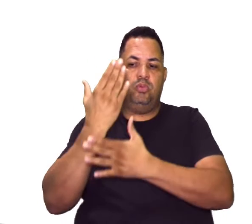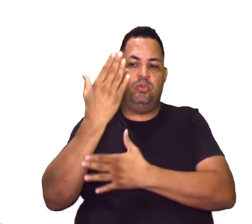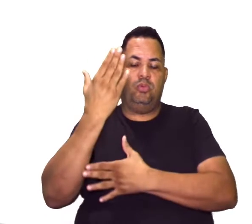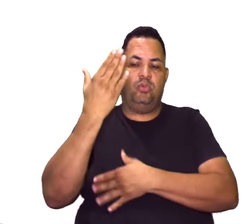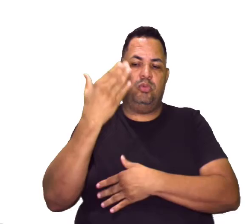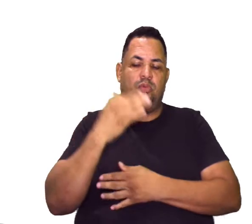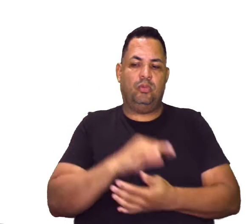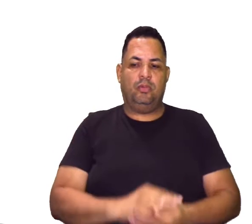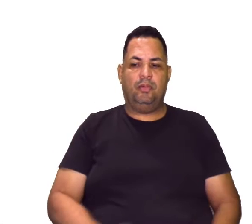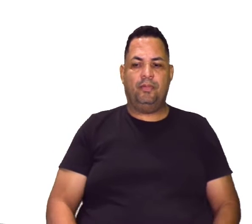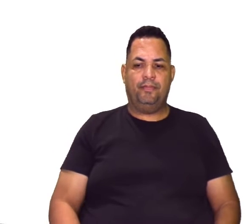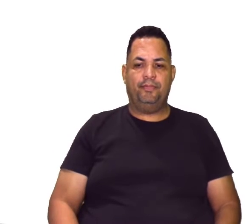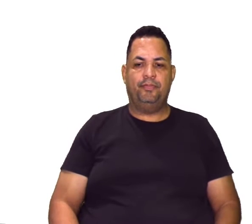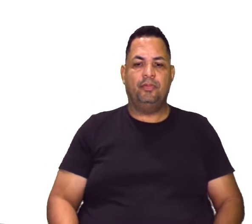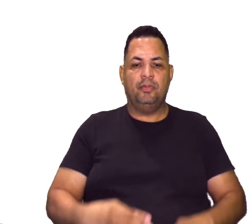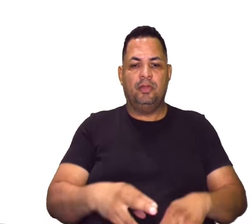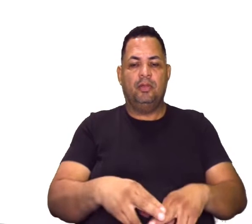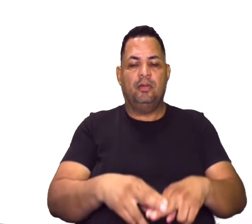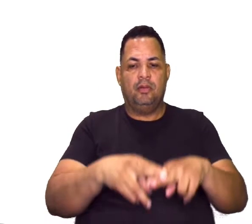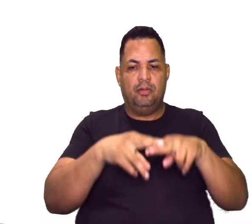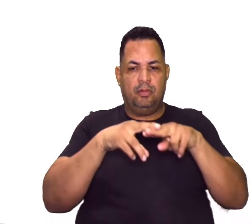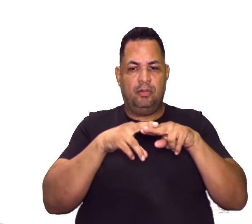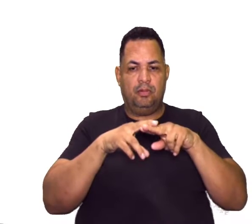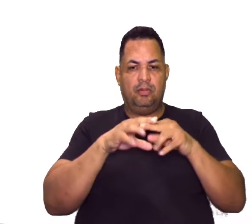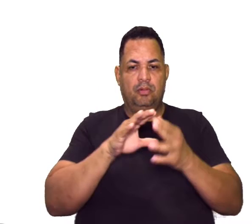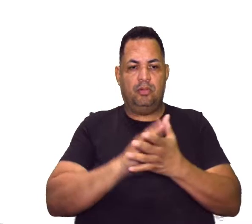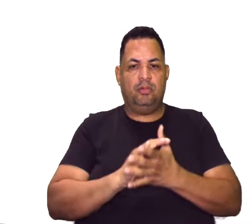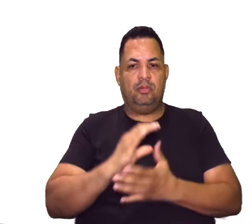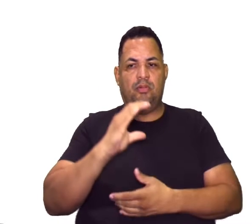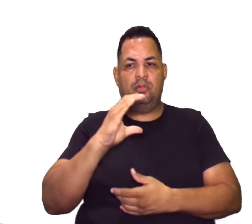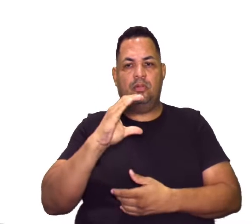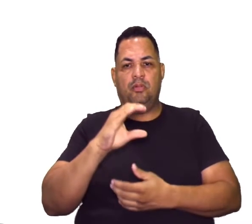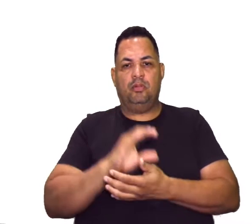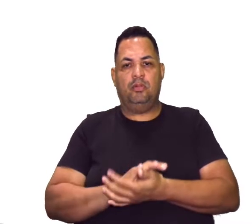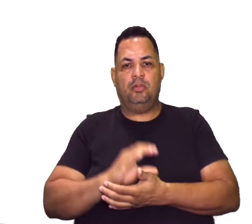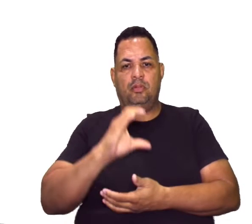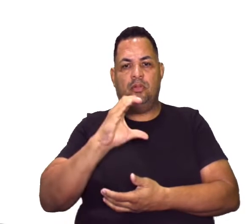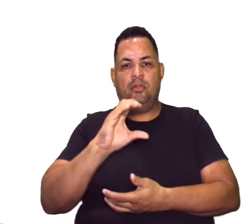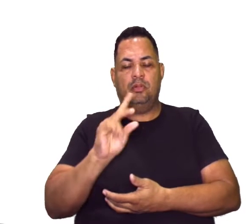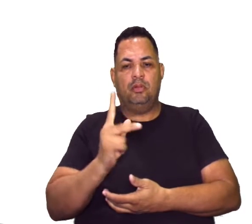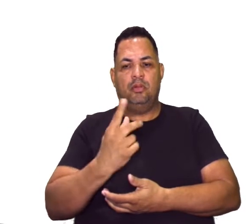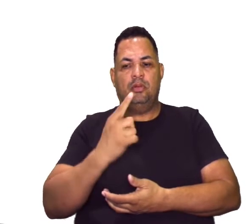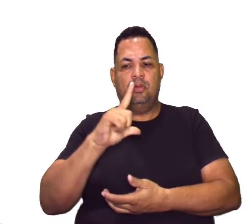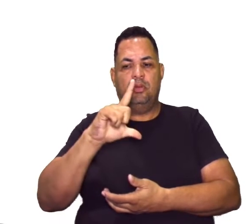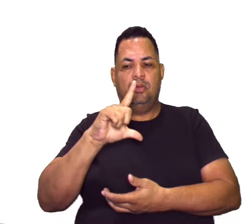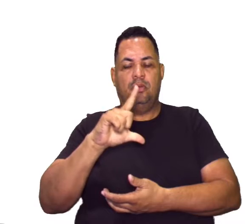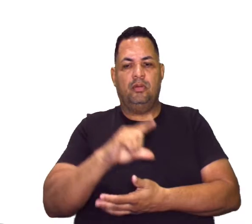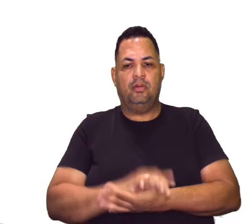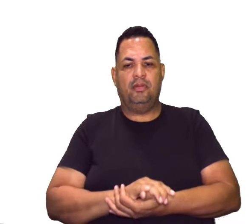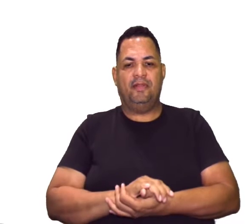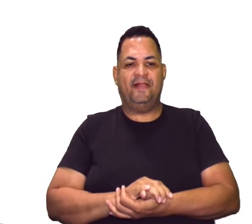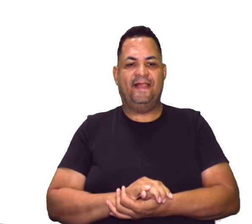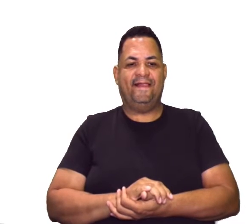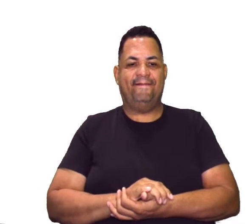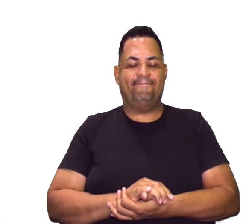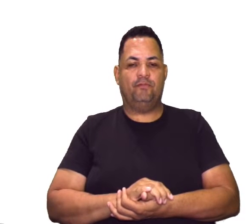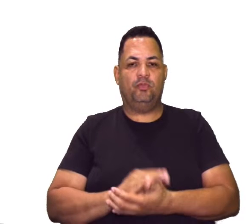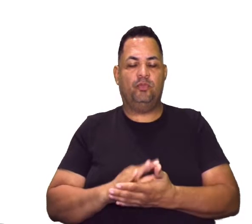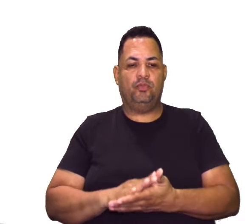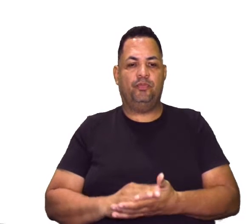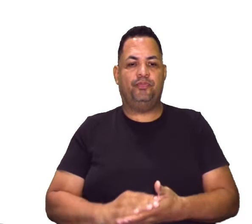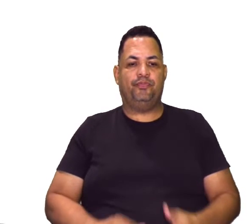no estado gasoso. Por isso são o quê? Cloreto de hidrogênio, quando ele está na forma